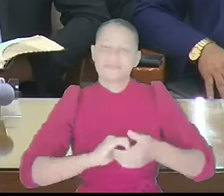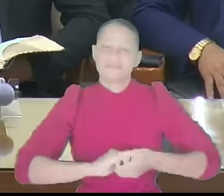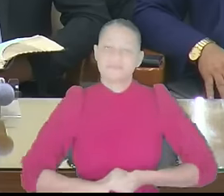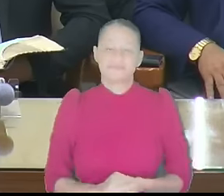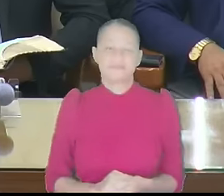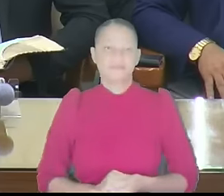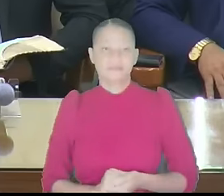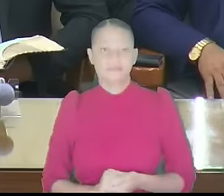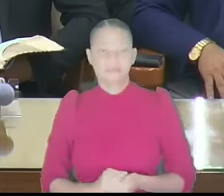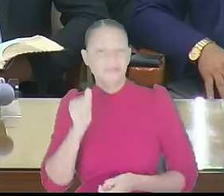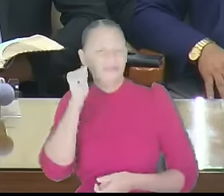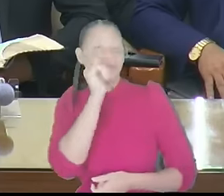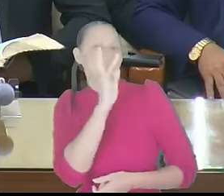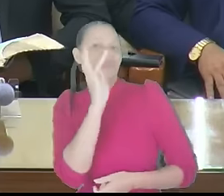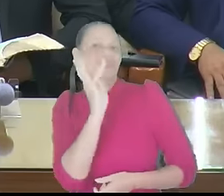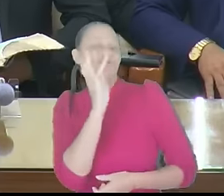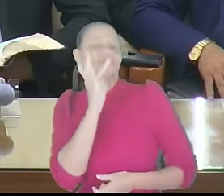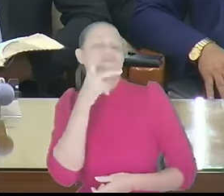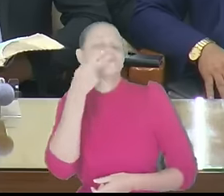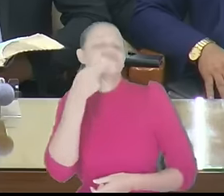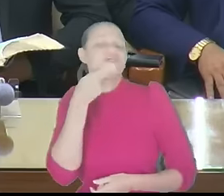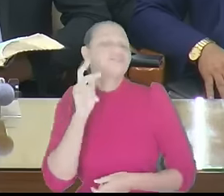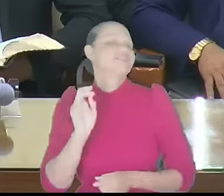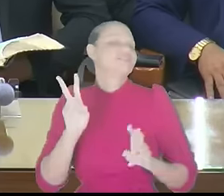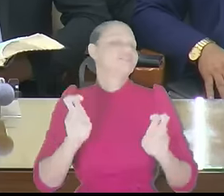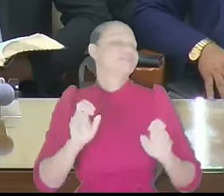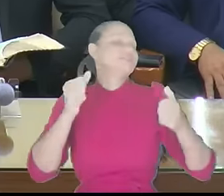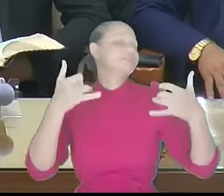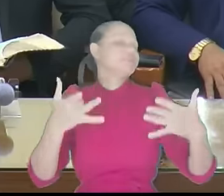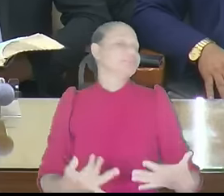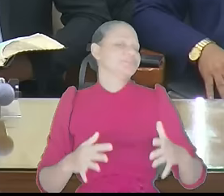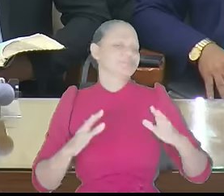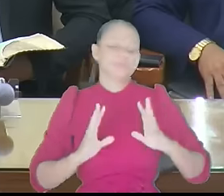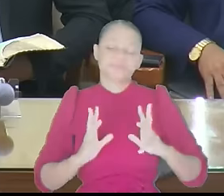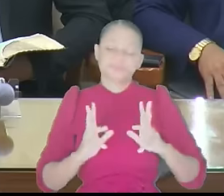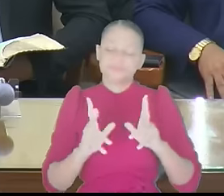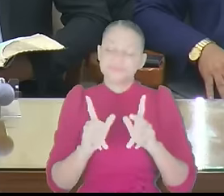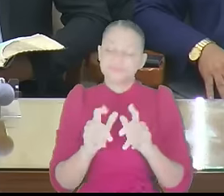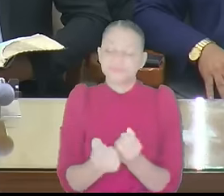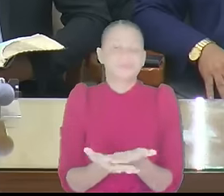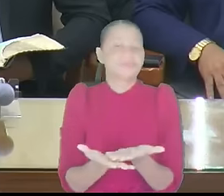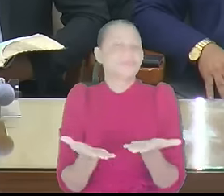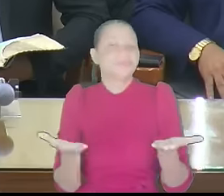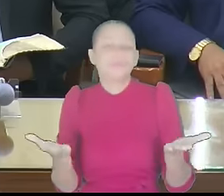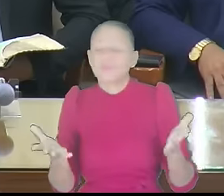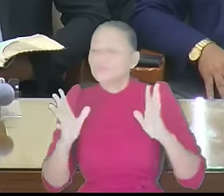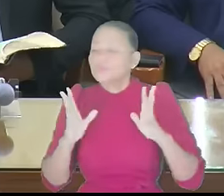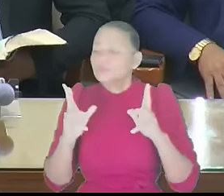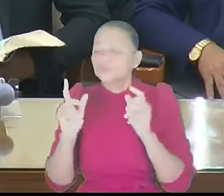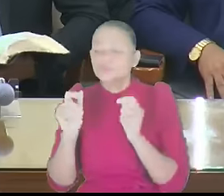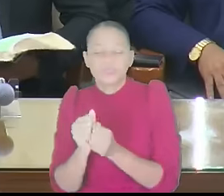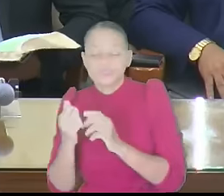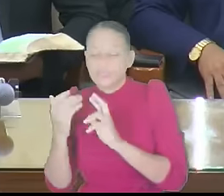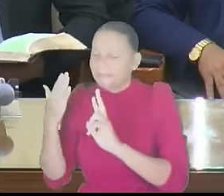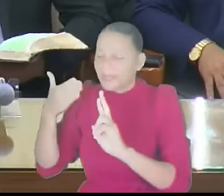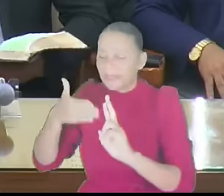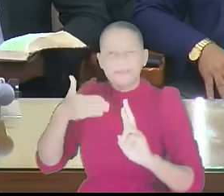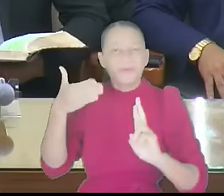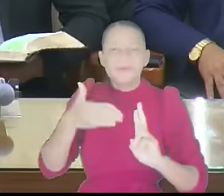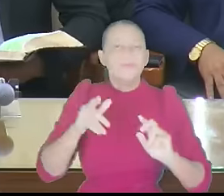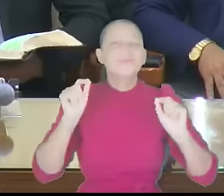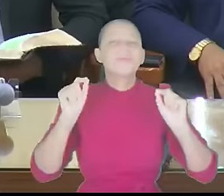A noiva falou de quem? Falou de quem? Todos esses versículos se referem a quem? Todas essas referências se referem a